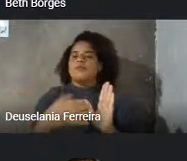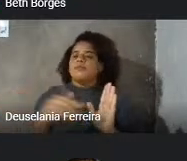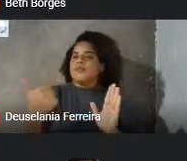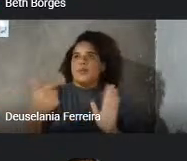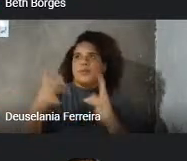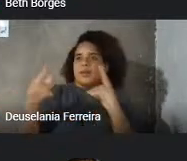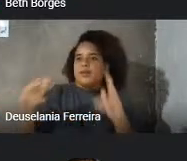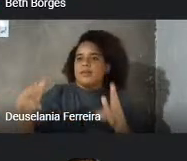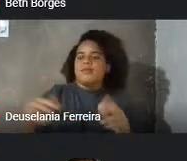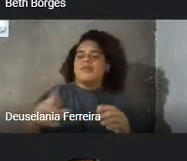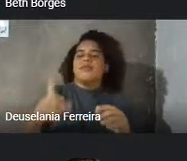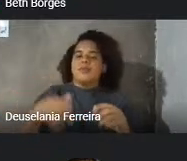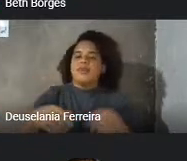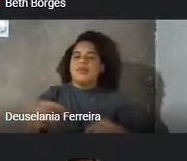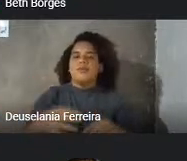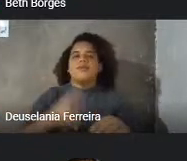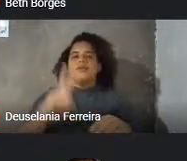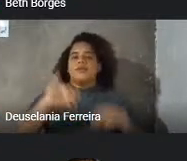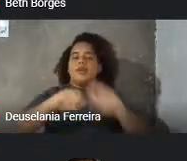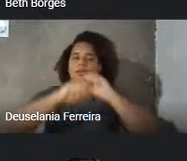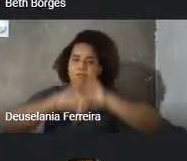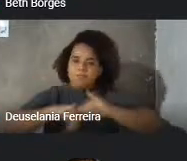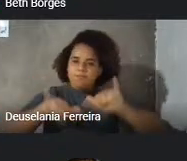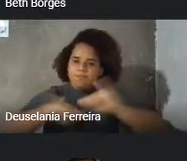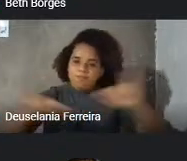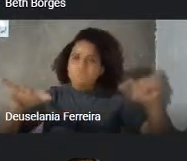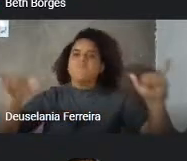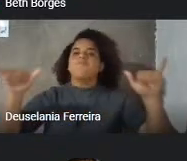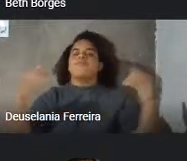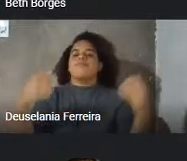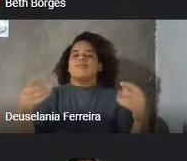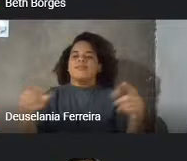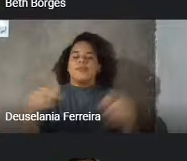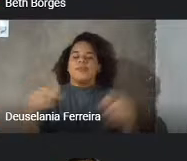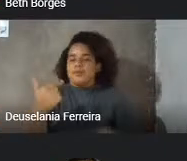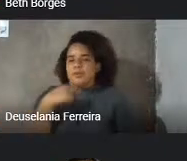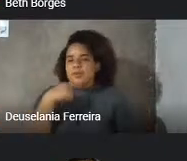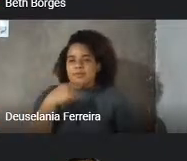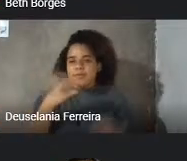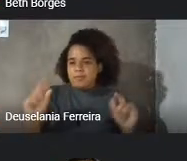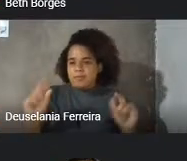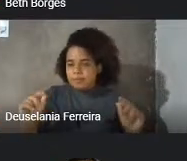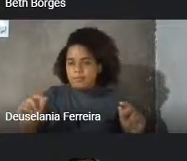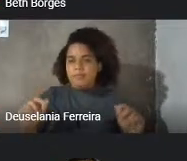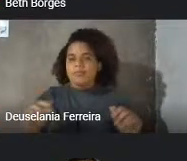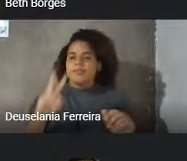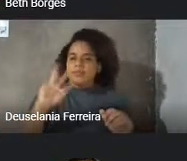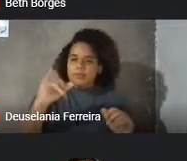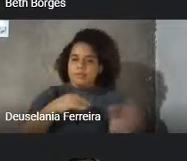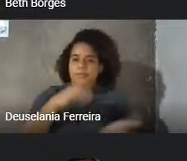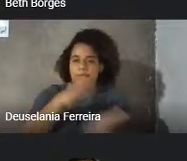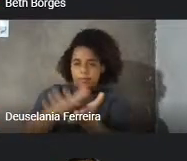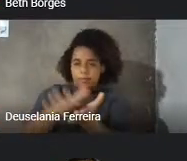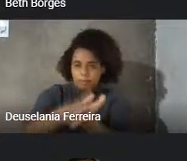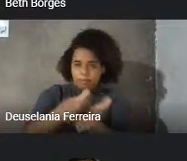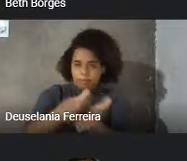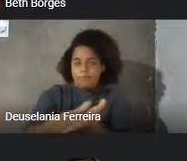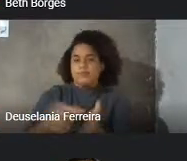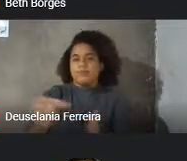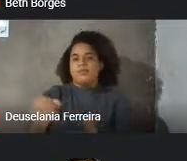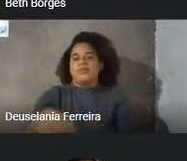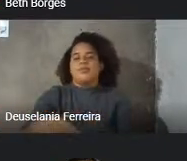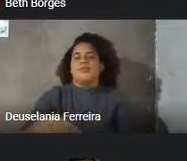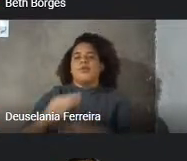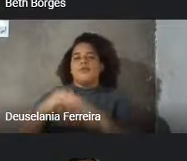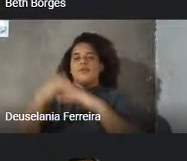grande repercussão, não tenho dúvida. Essa ideia desse protocolo já vai sair num livro internacional que eu